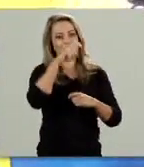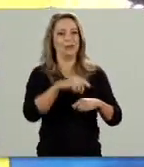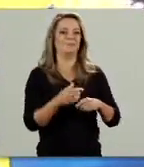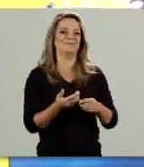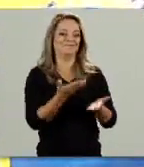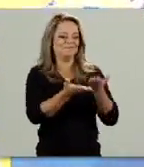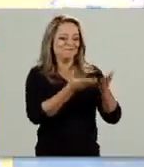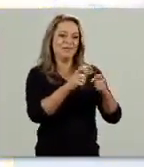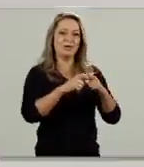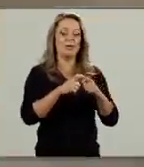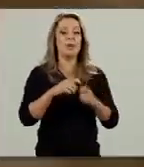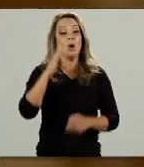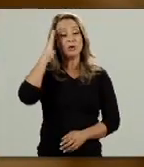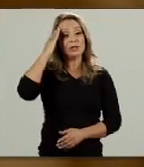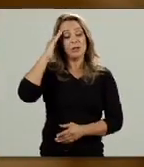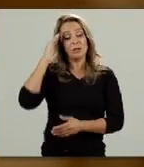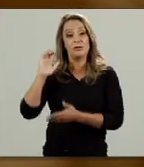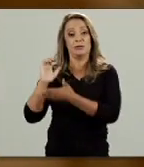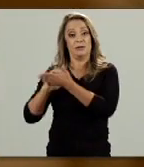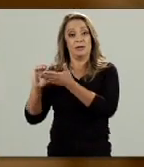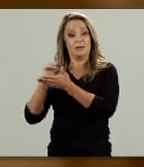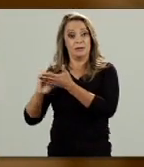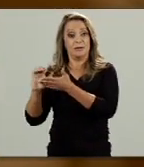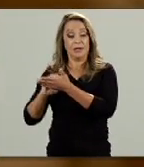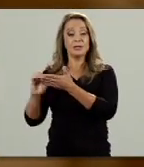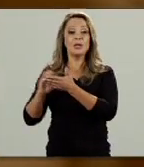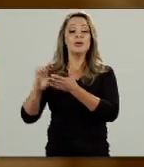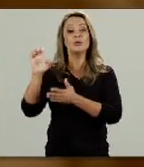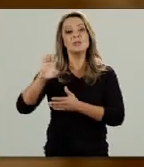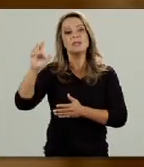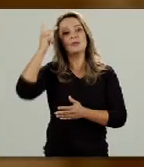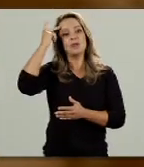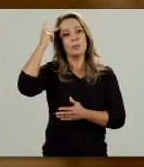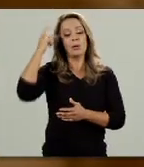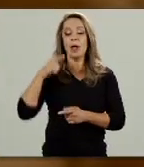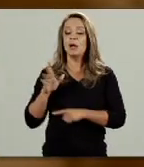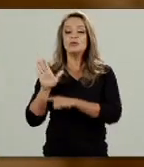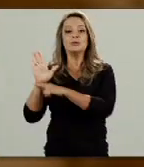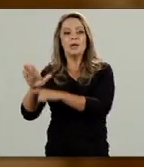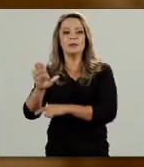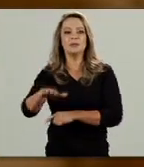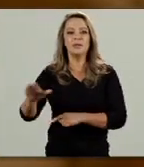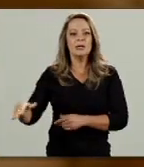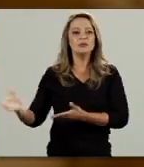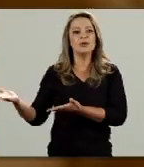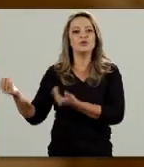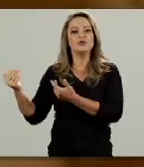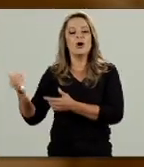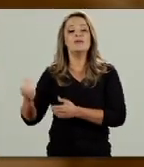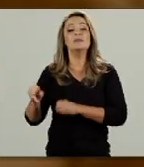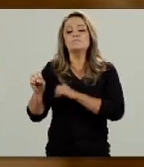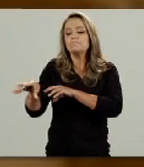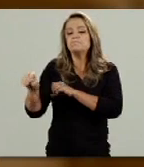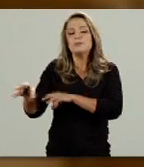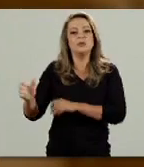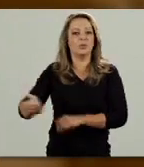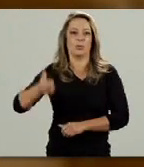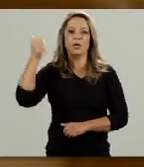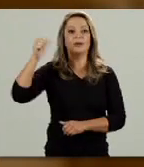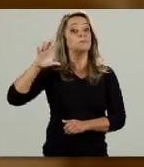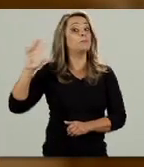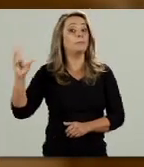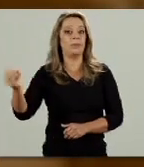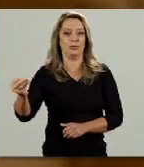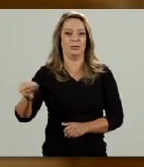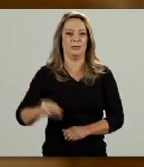está em tratamento de saúde. O entendimento da Secretaria de Estado da Educação aqui em São Paulo é viabilizar às crianças e jovens a educação de